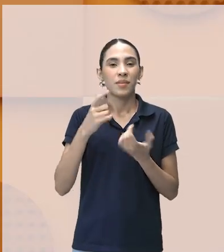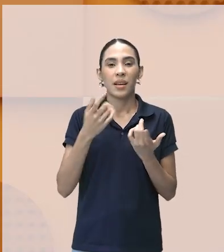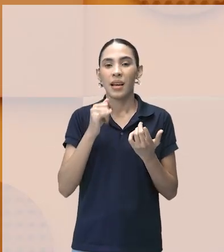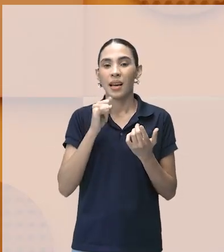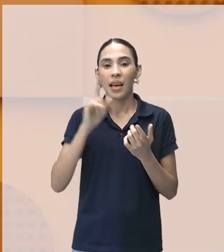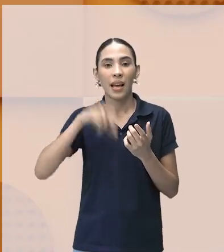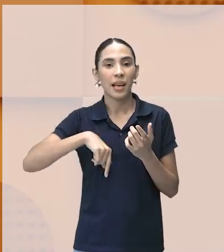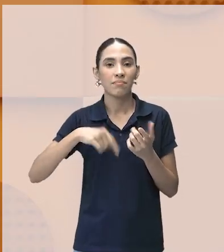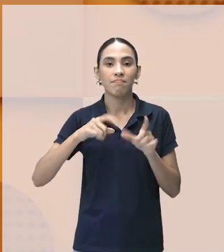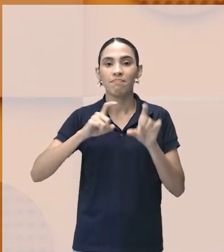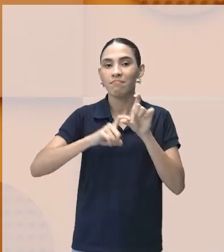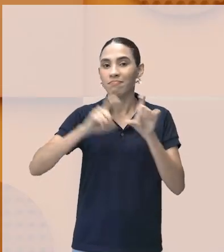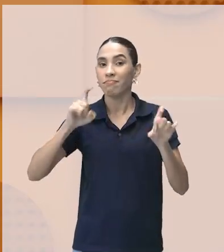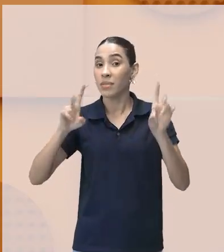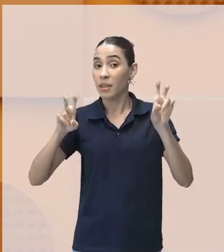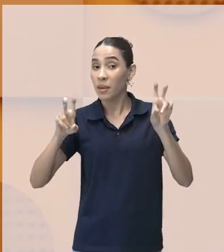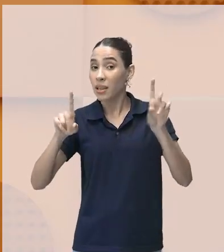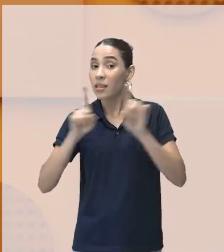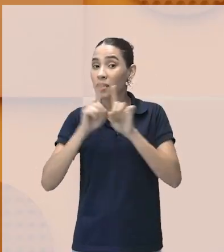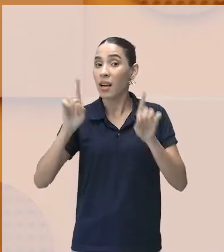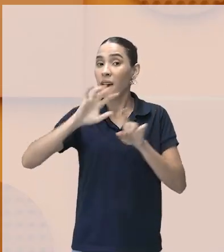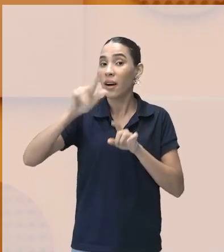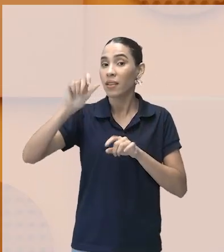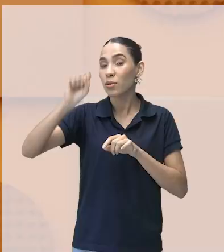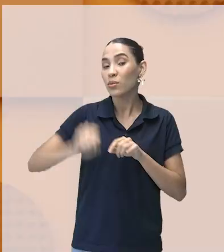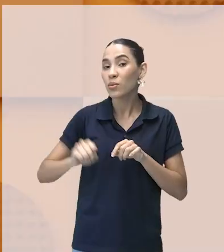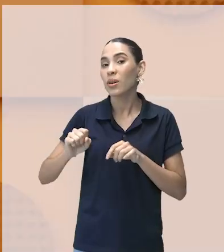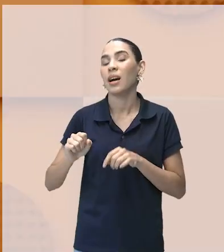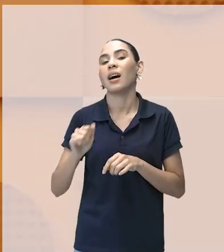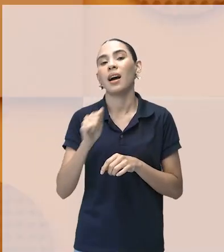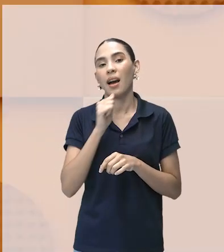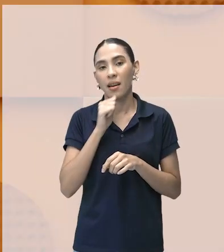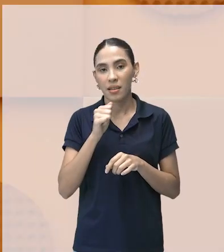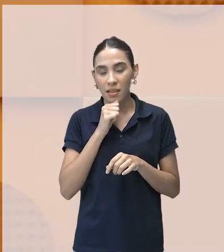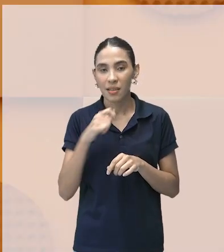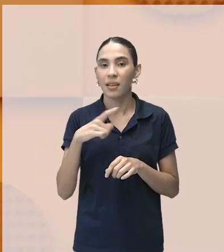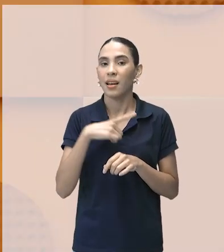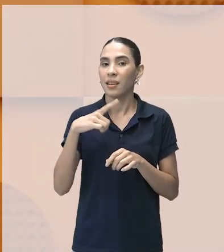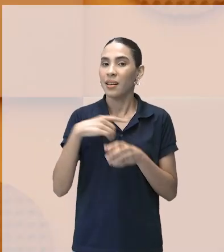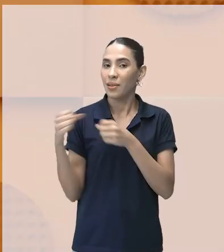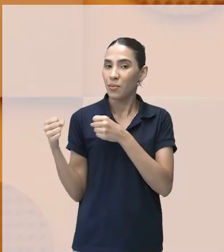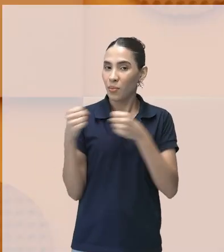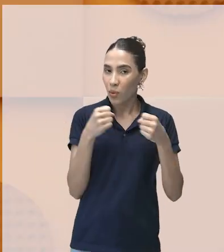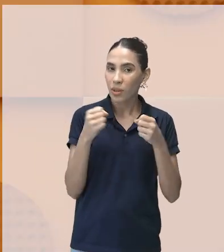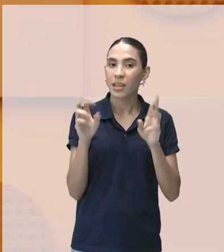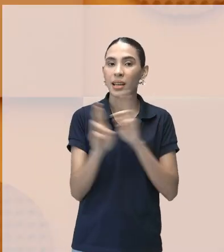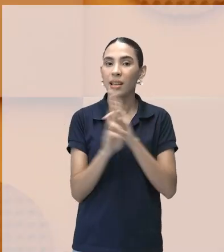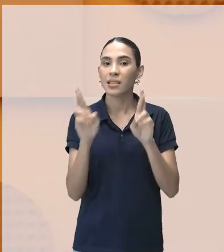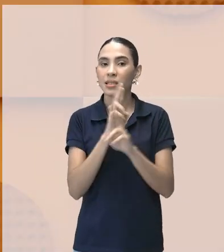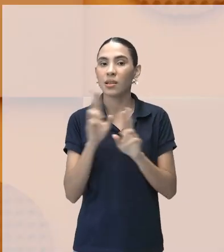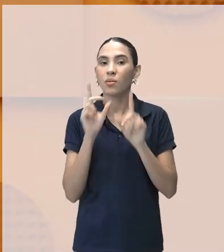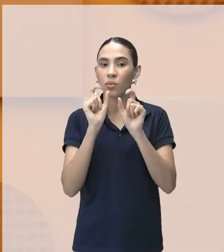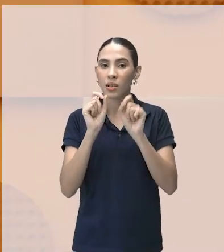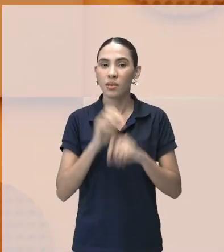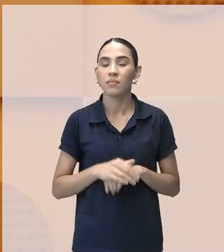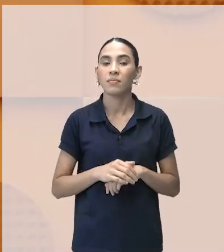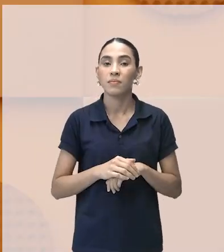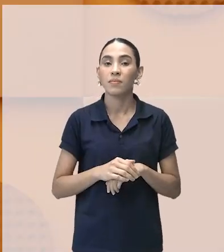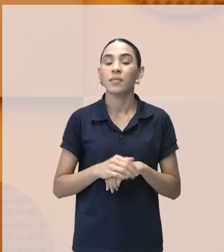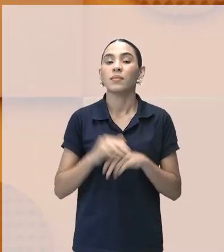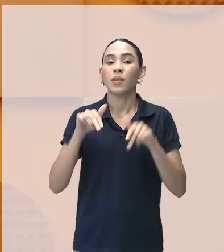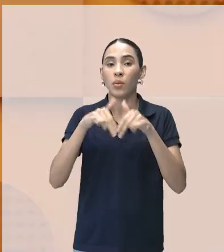se tornou independente, né, a África do Sul ainda tem um grande poder ali em relação à